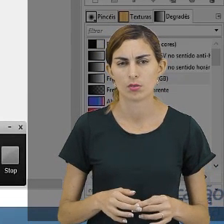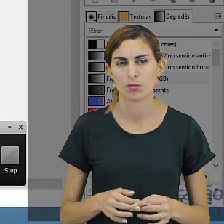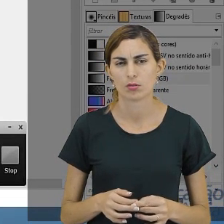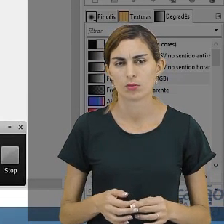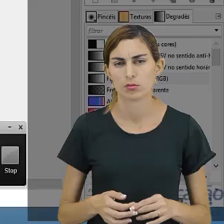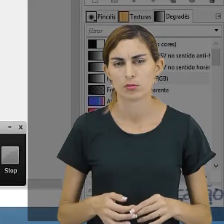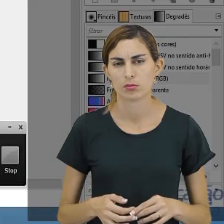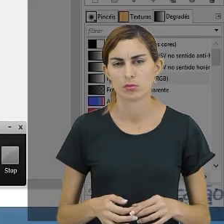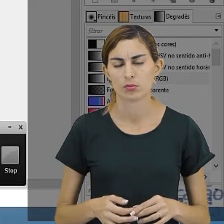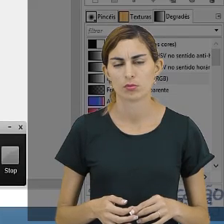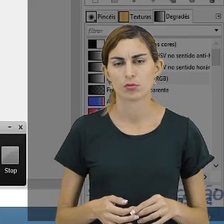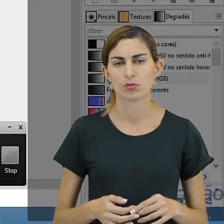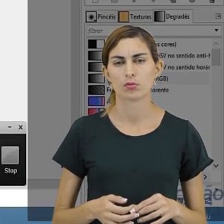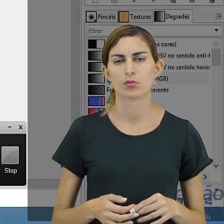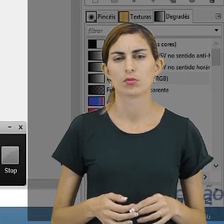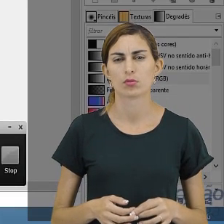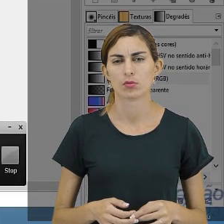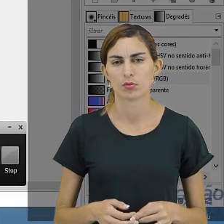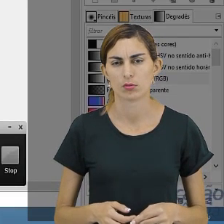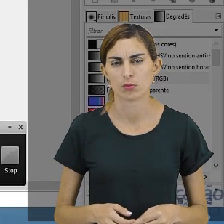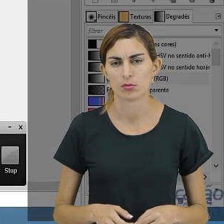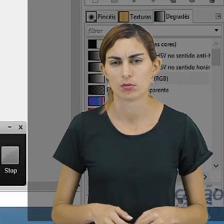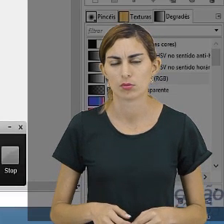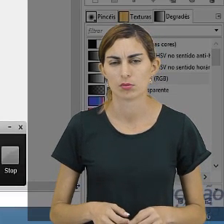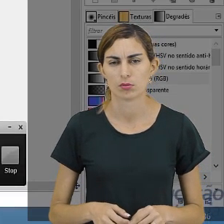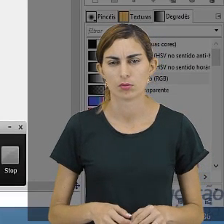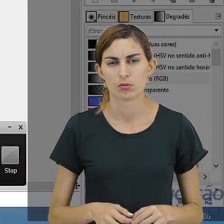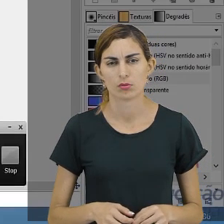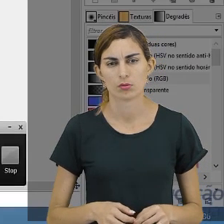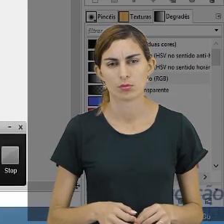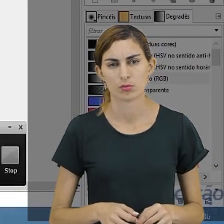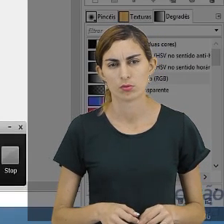Então, copio novamente.